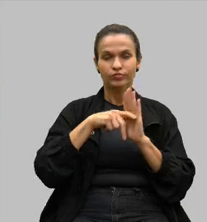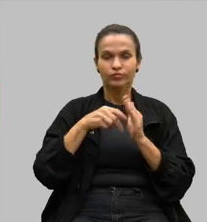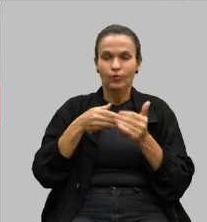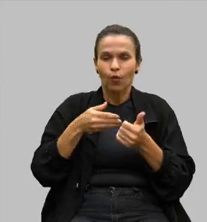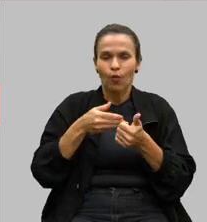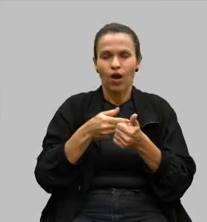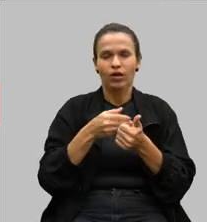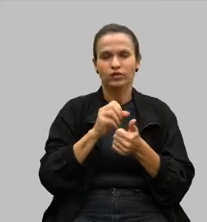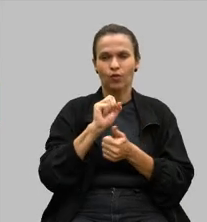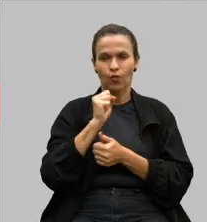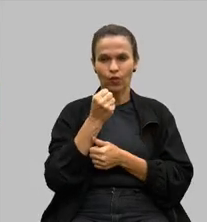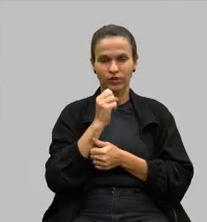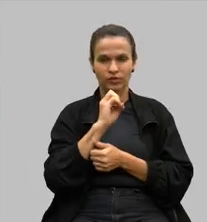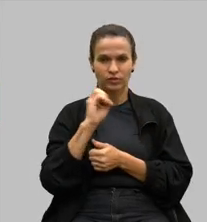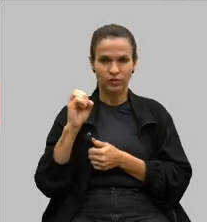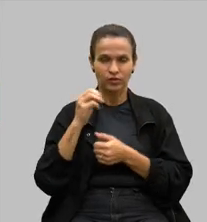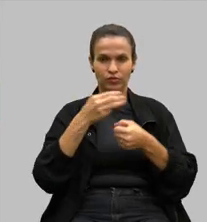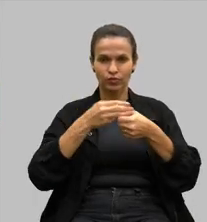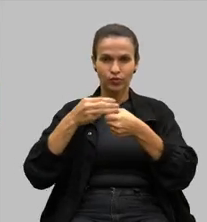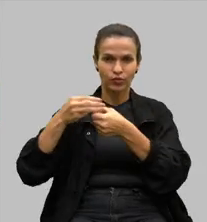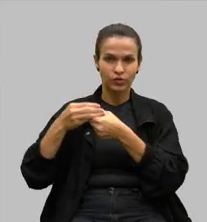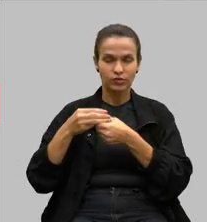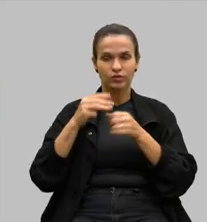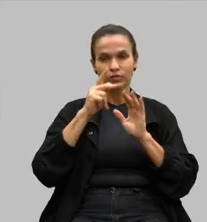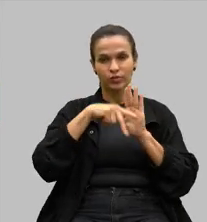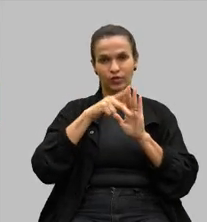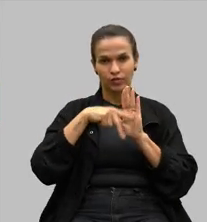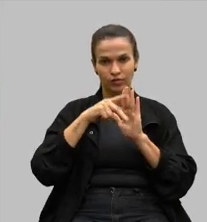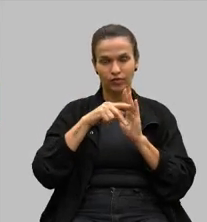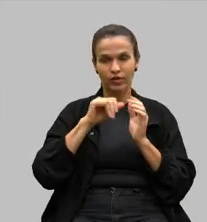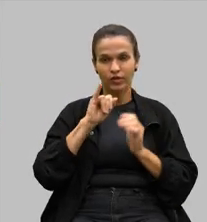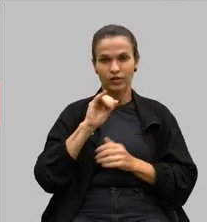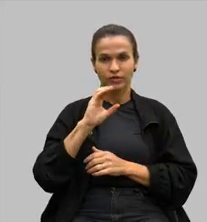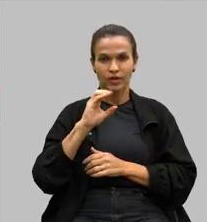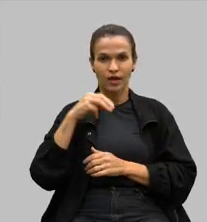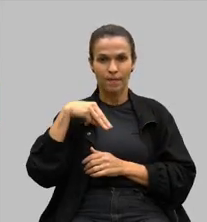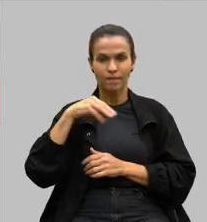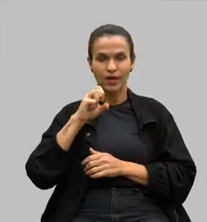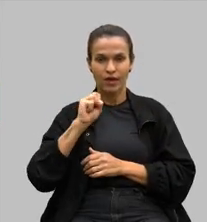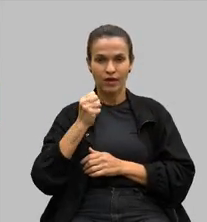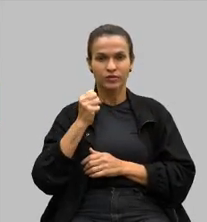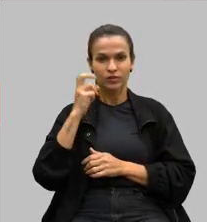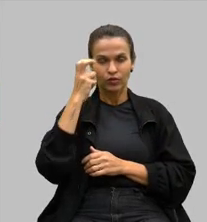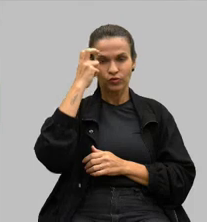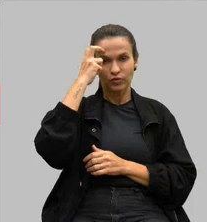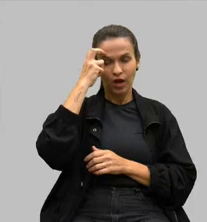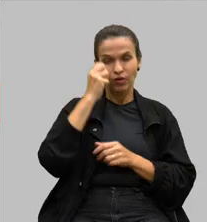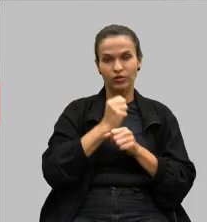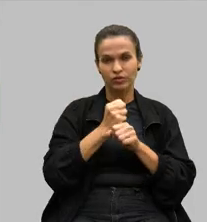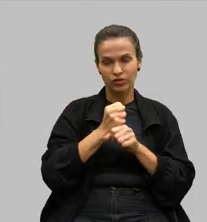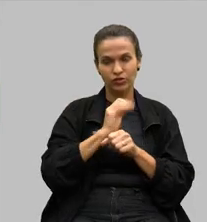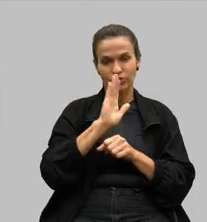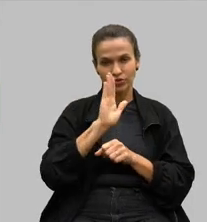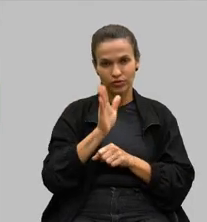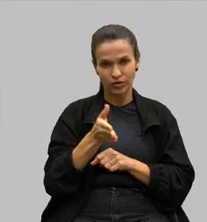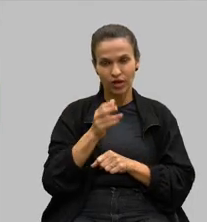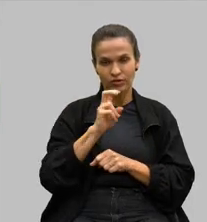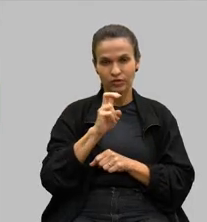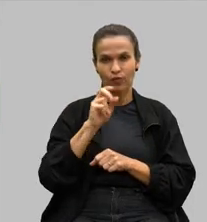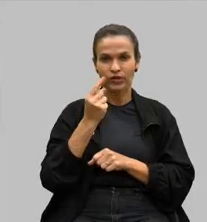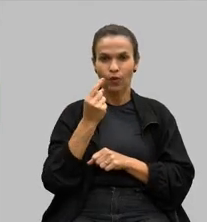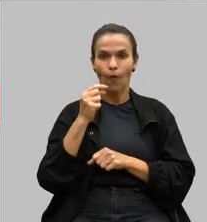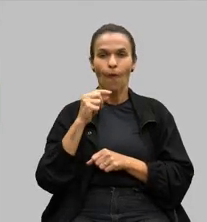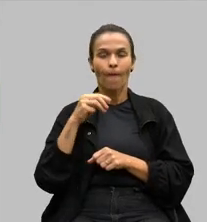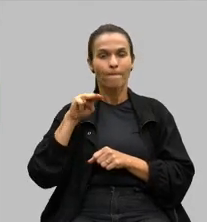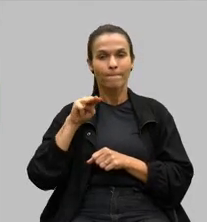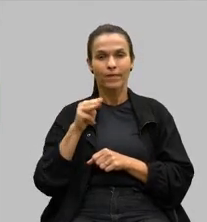800 municípios o programa que eu falo é o ICMS cultural eh e esse ano já foram se passados 51 milhões